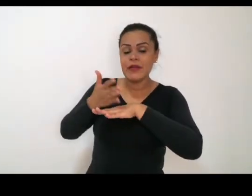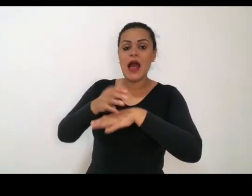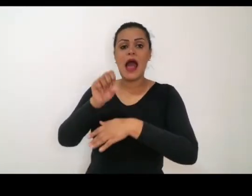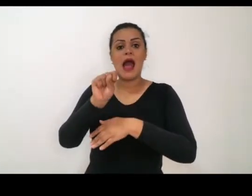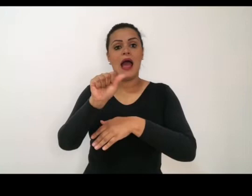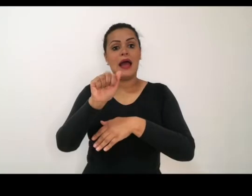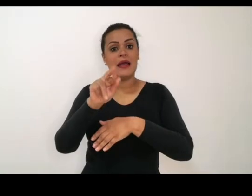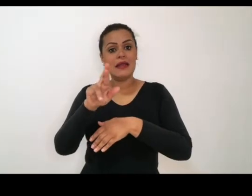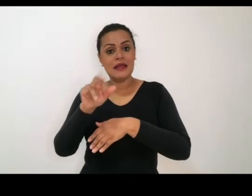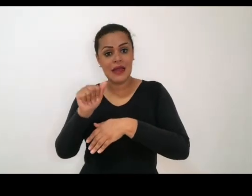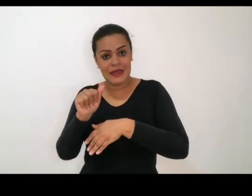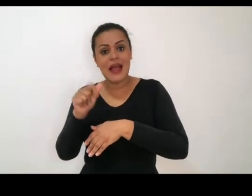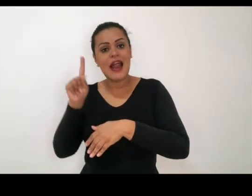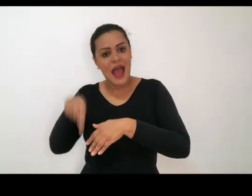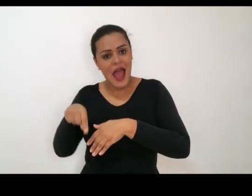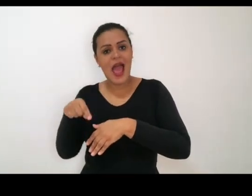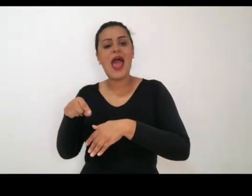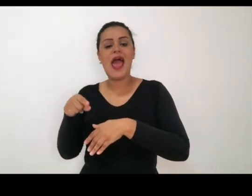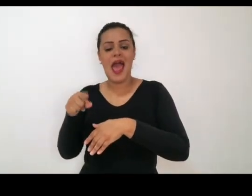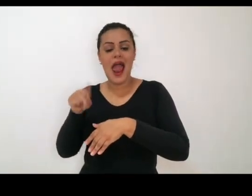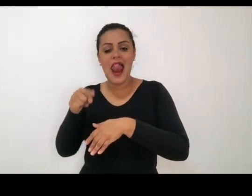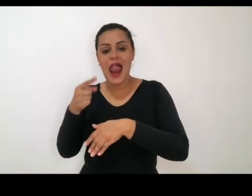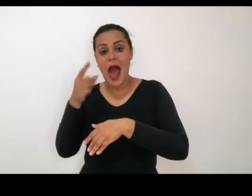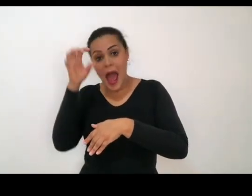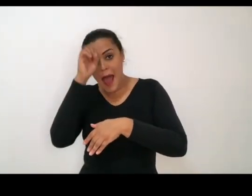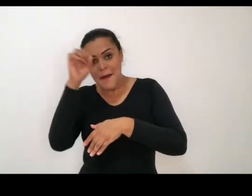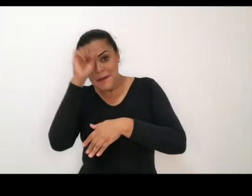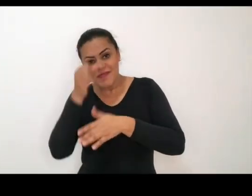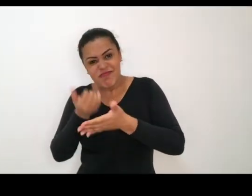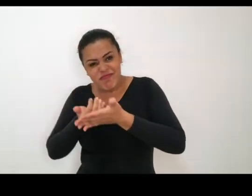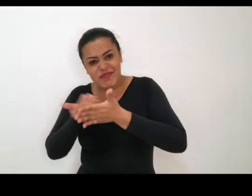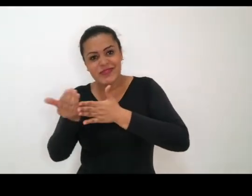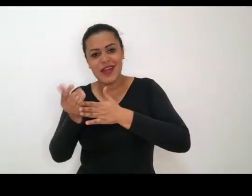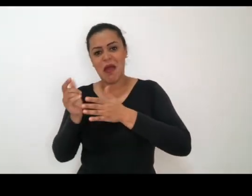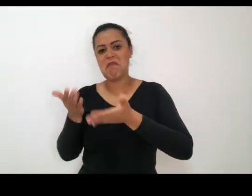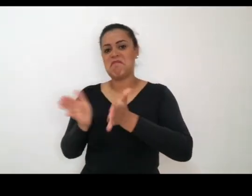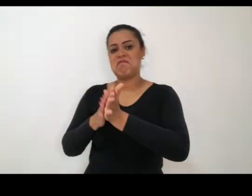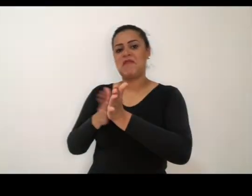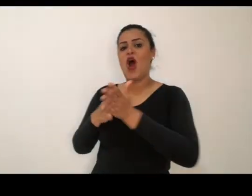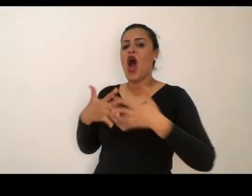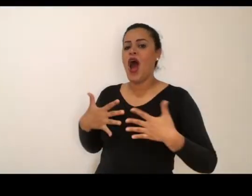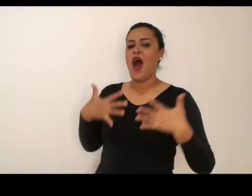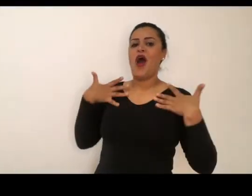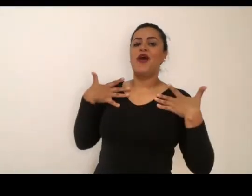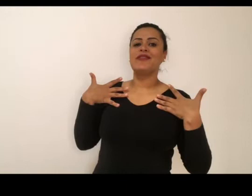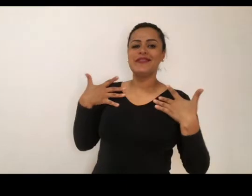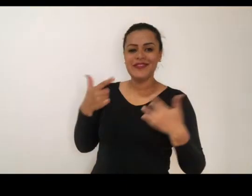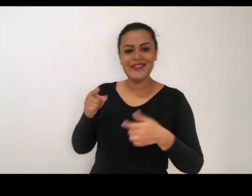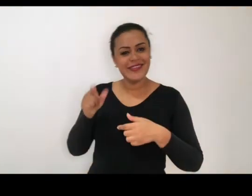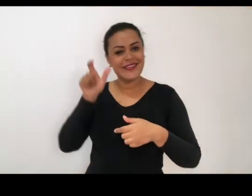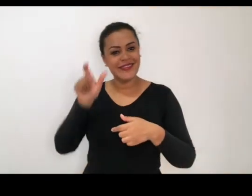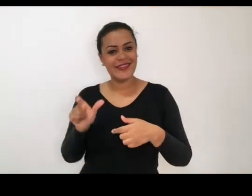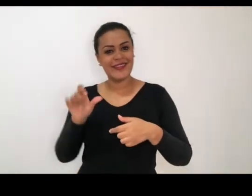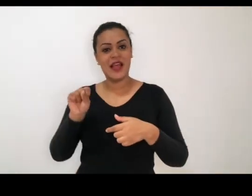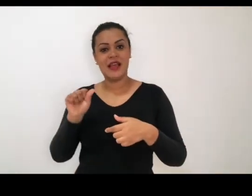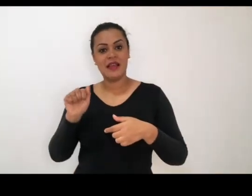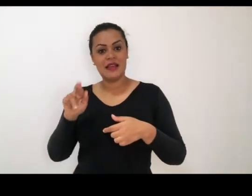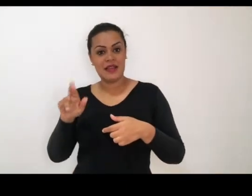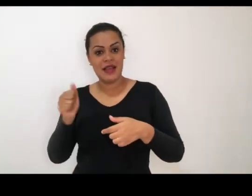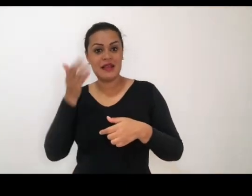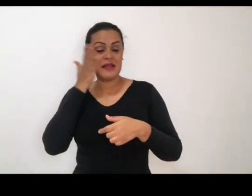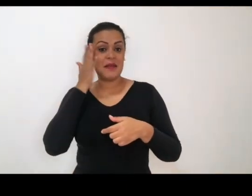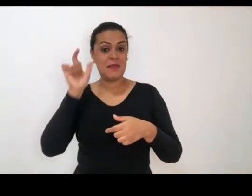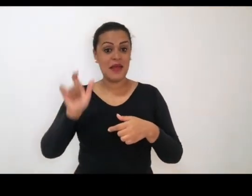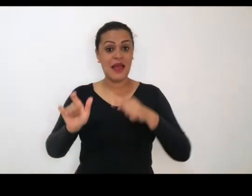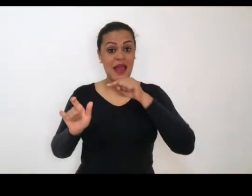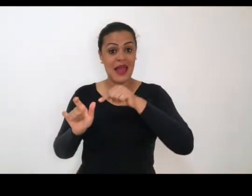A gente fica super orgulhoso assim, de, de saber disso, né? Que a Sara, né, acompanhou quase todas as